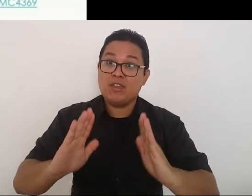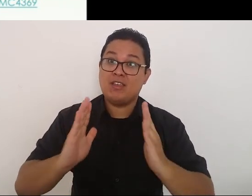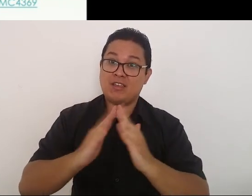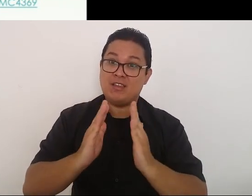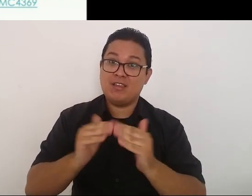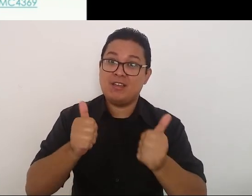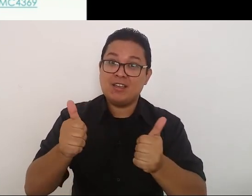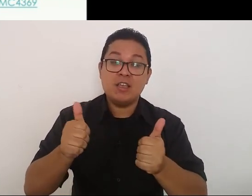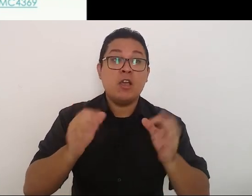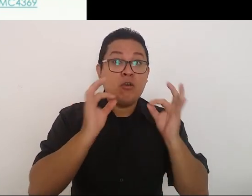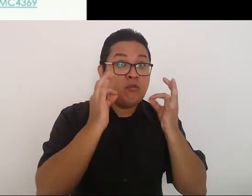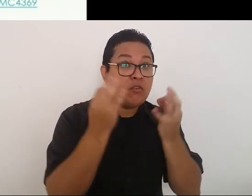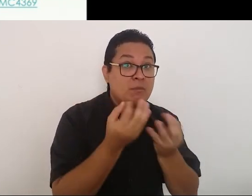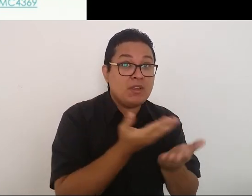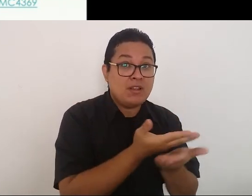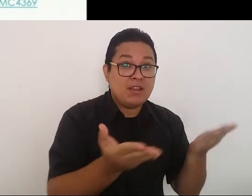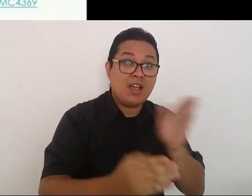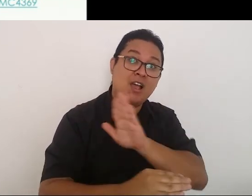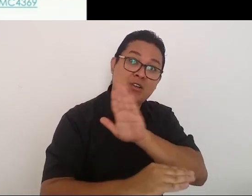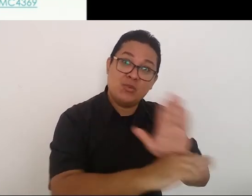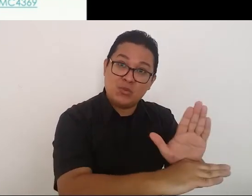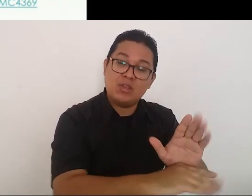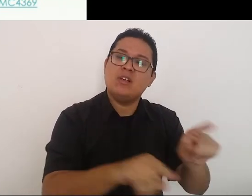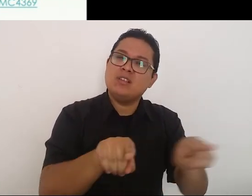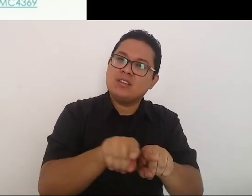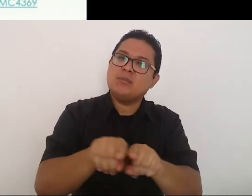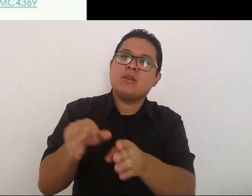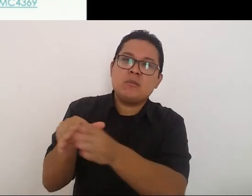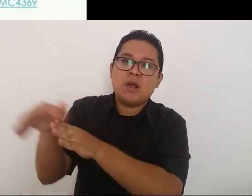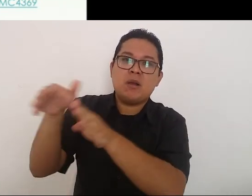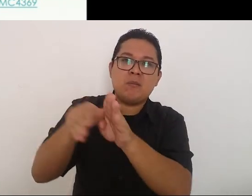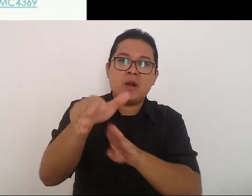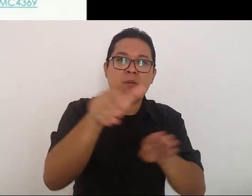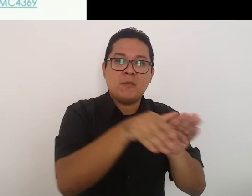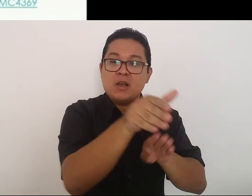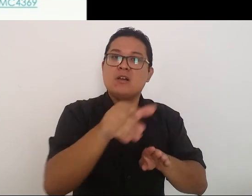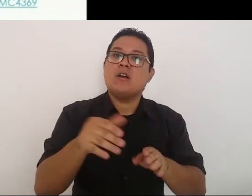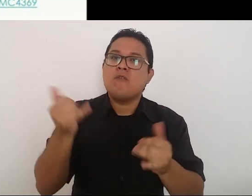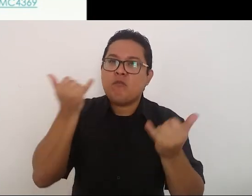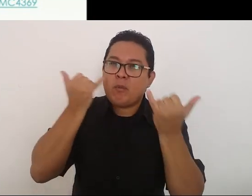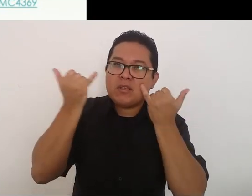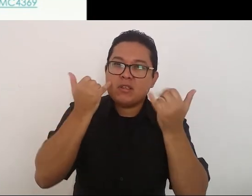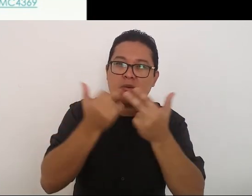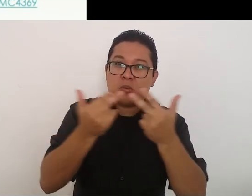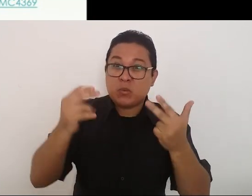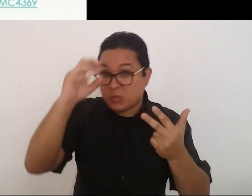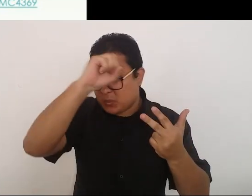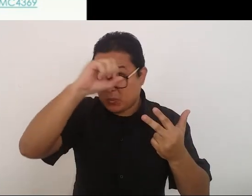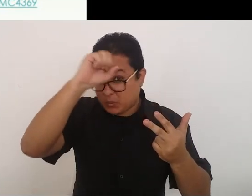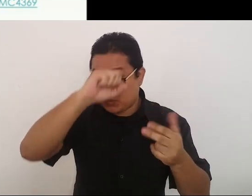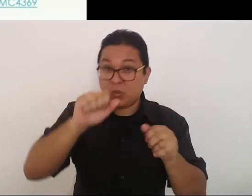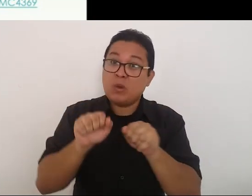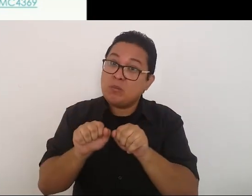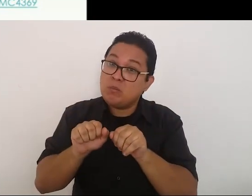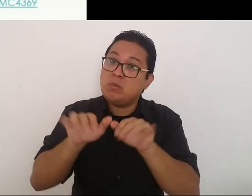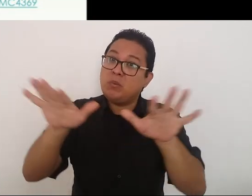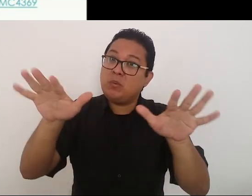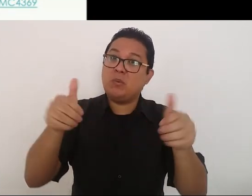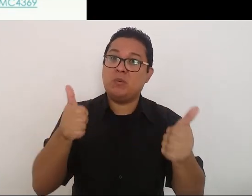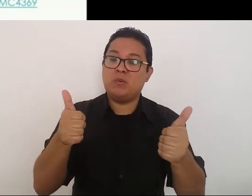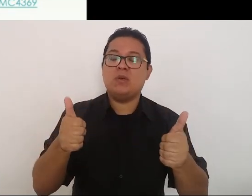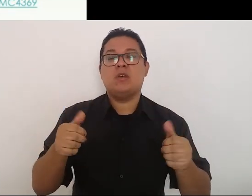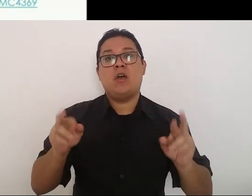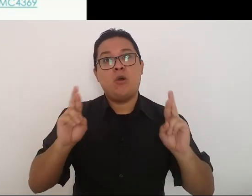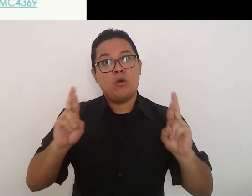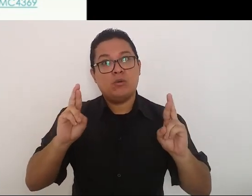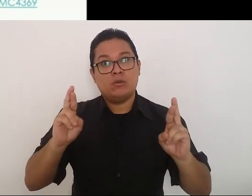casa, ajuda seus parentes, orienta o pessoal, ajuda a disseminar a informação, torçam,